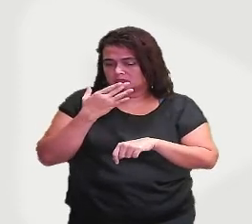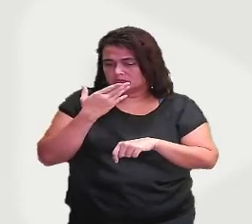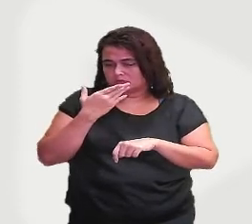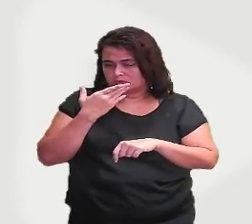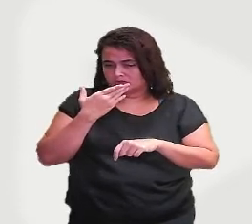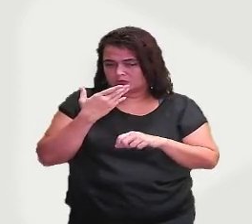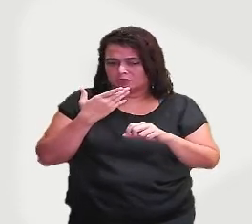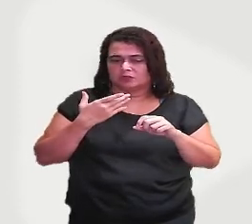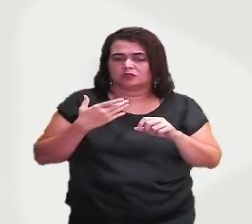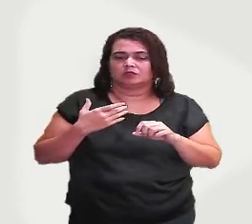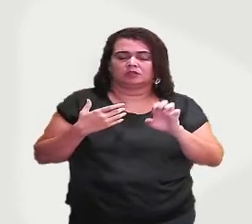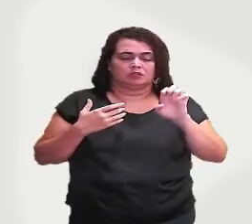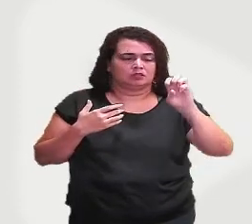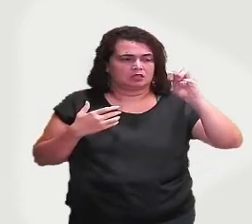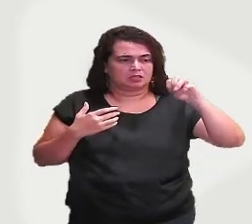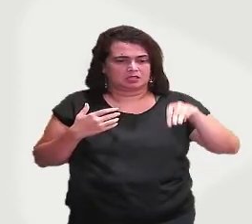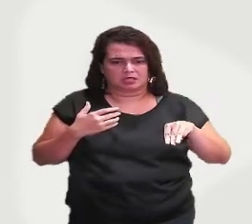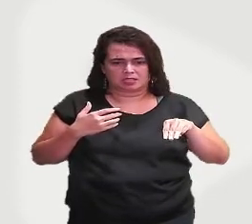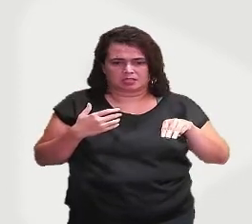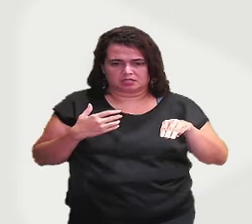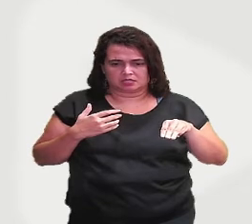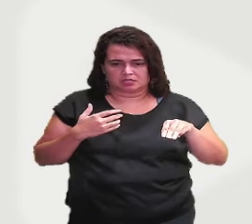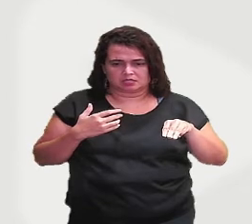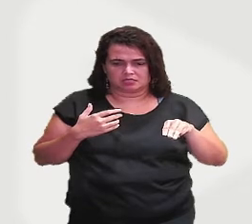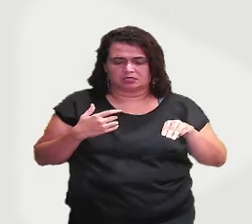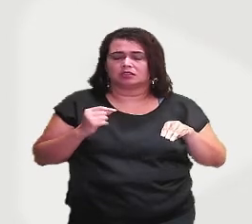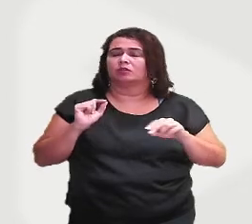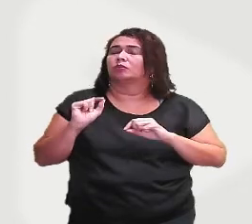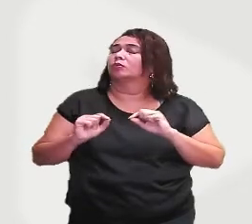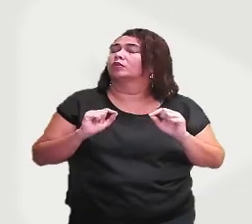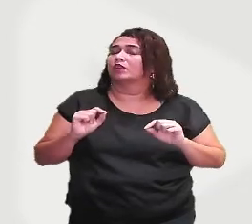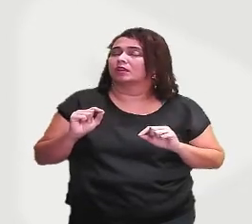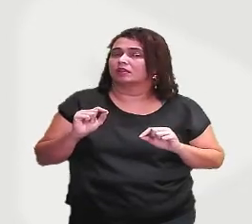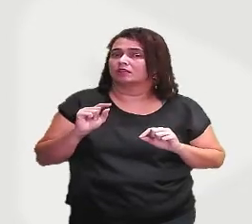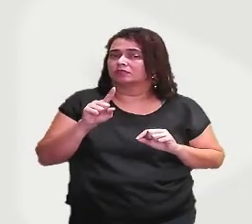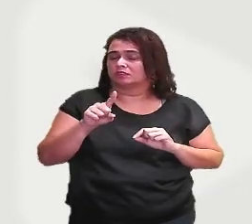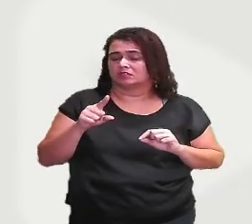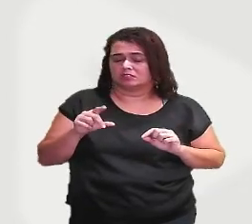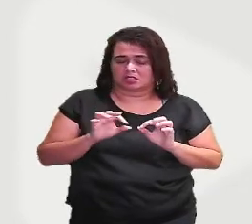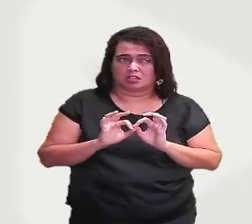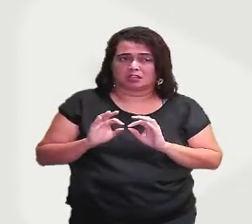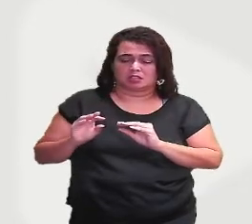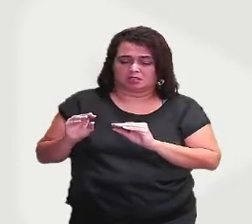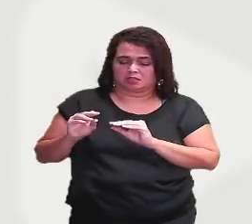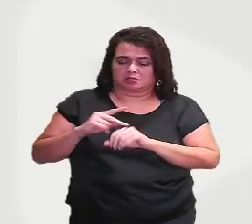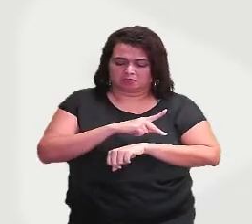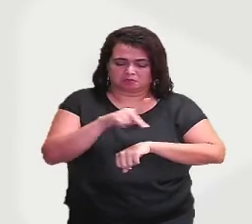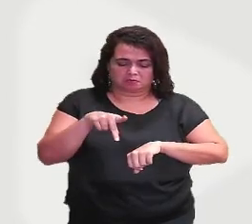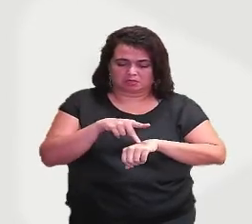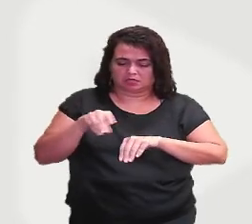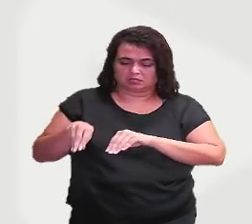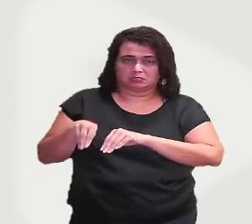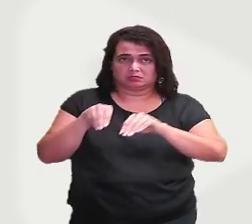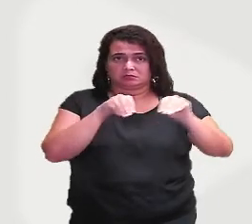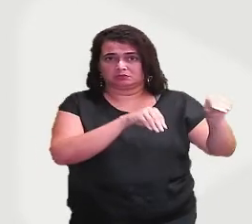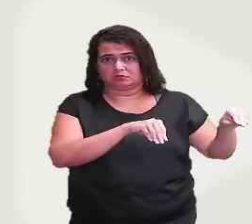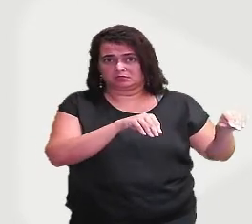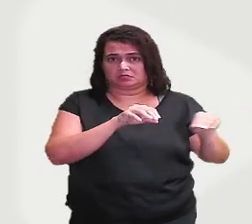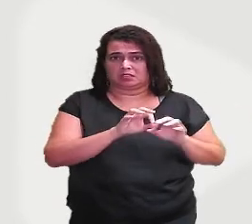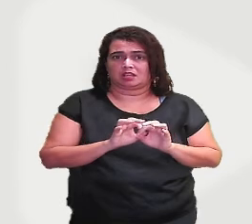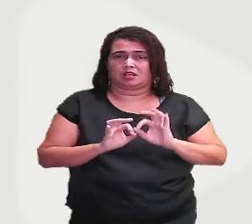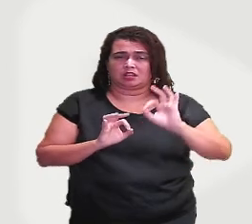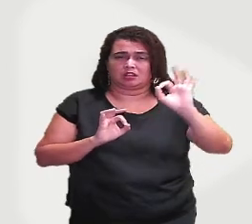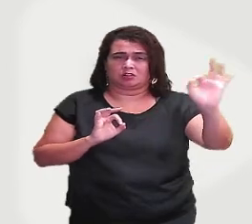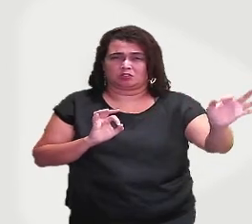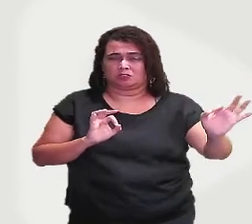Então, temos. Em toda a sua vida, sempre longe da pátria, entre povos diversos, cheia de